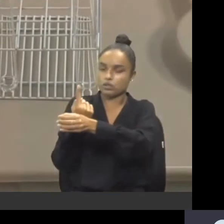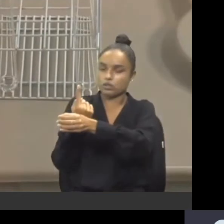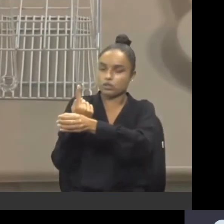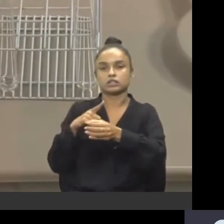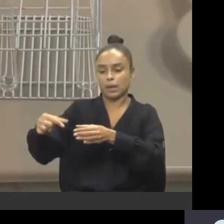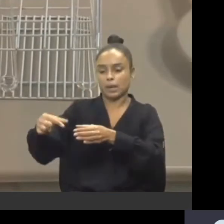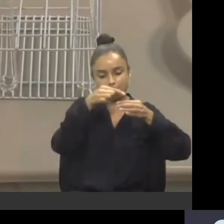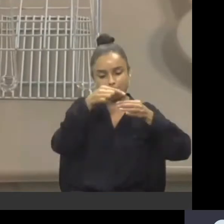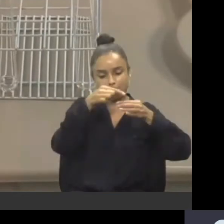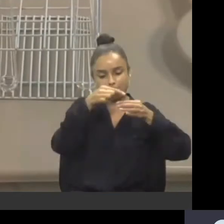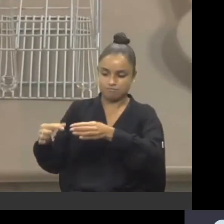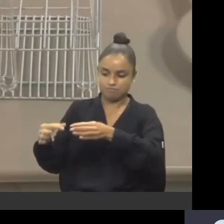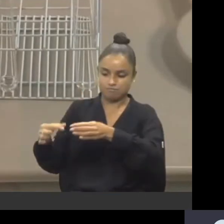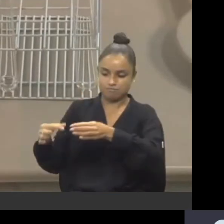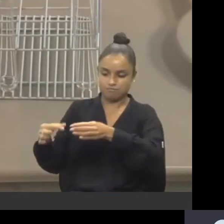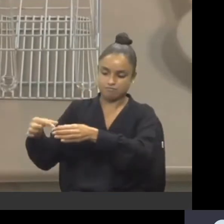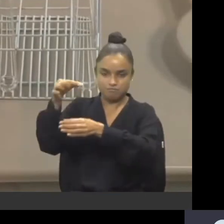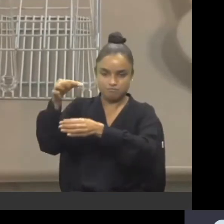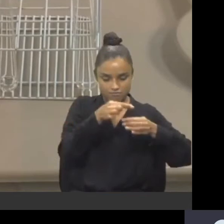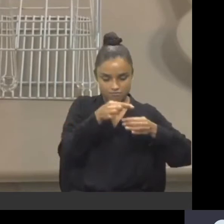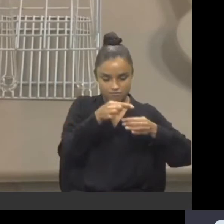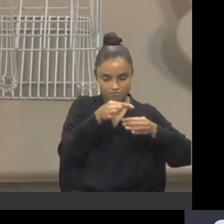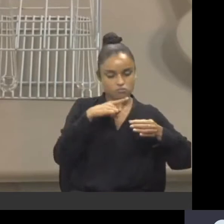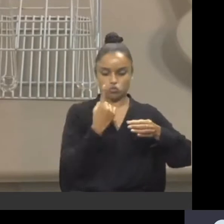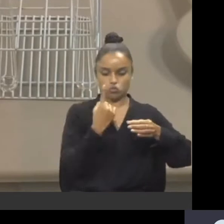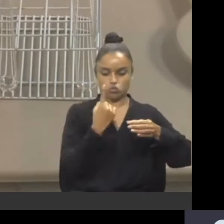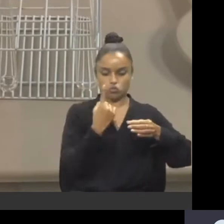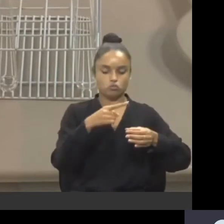ensaio e observar o que está acontecendo.